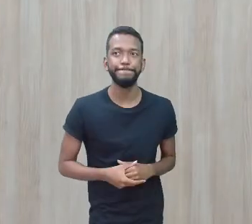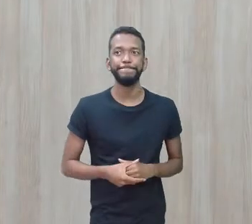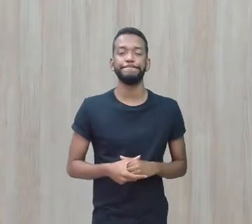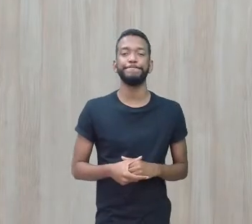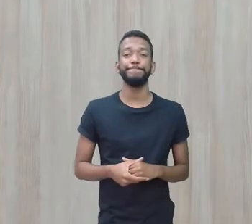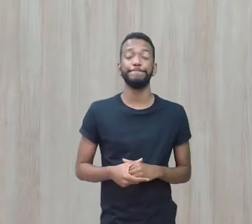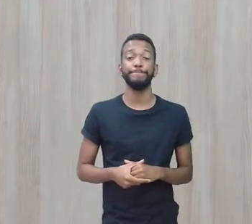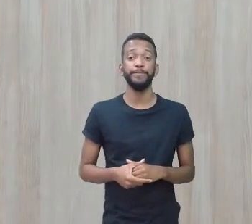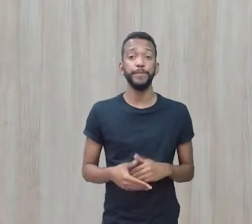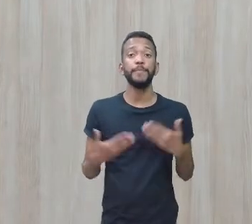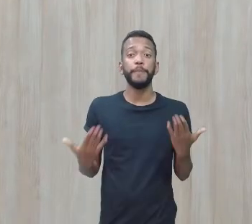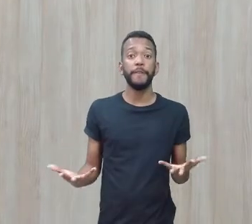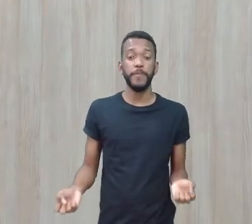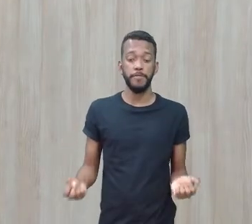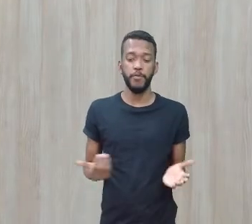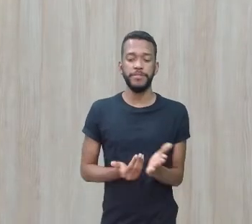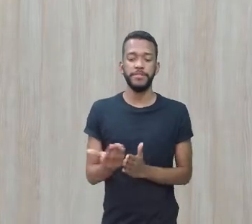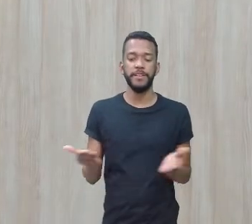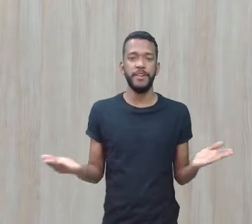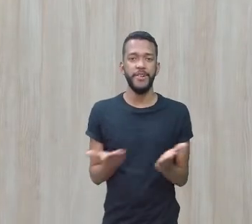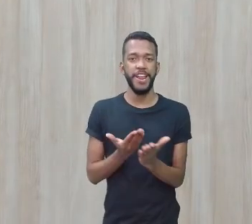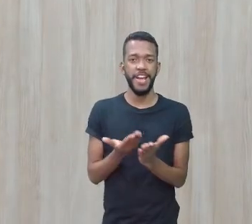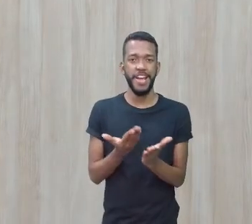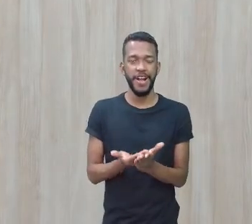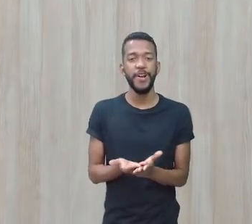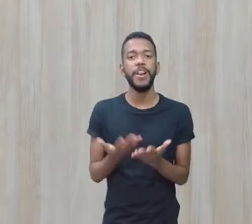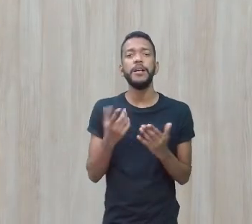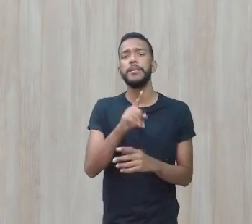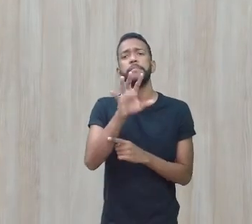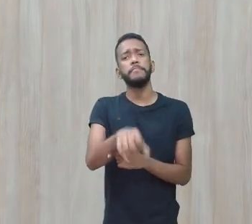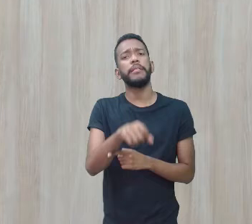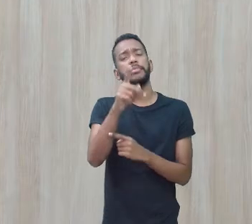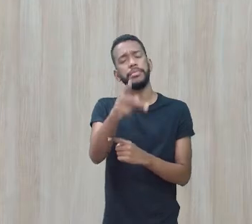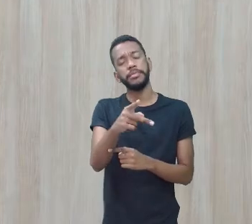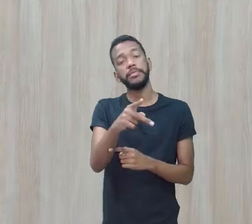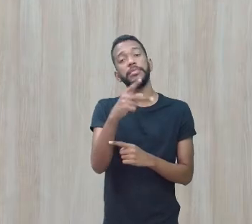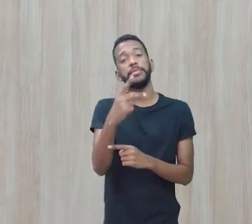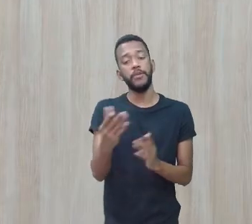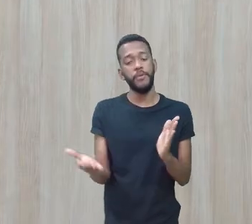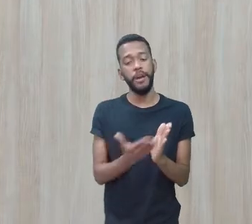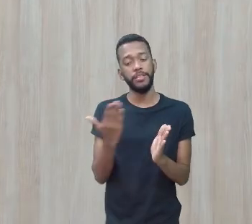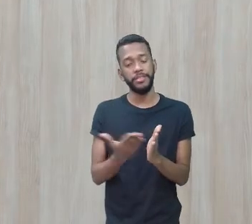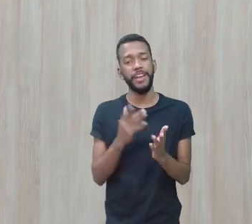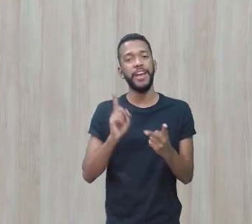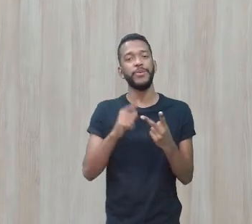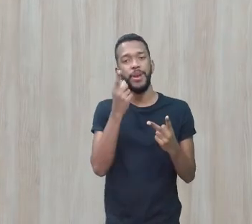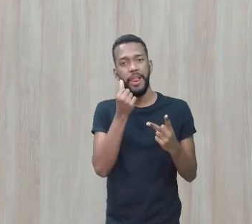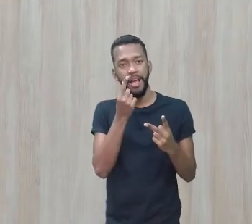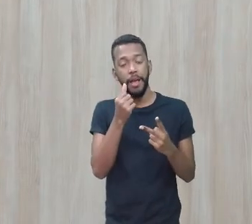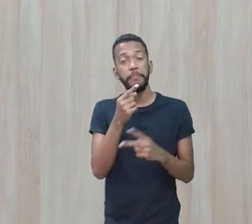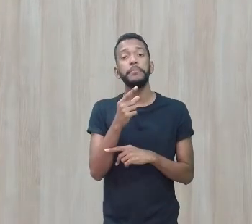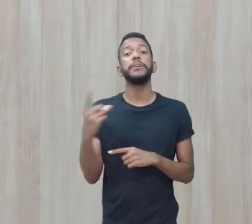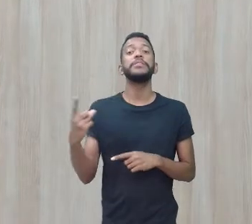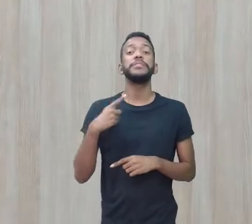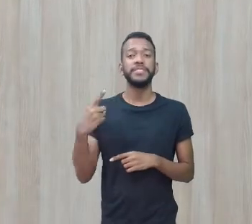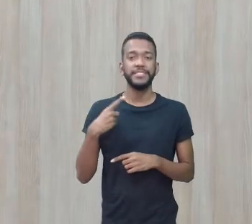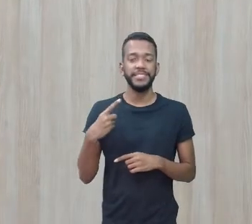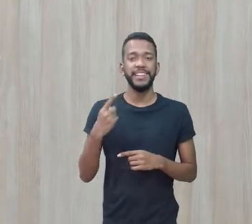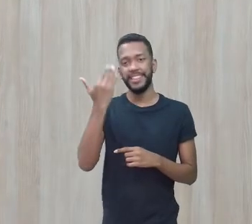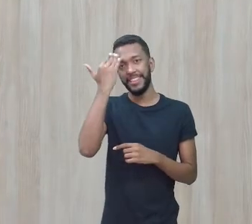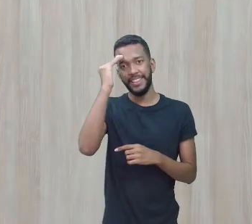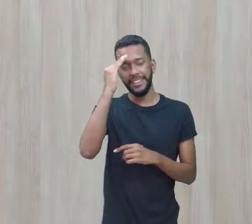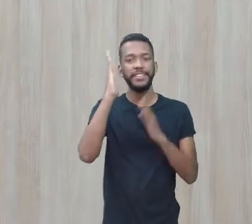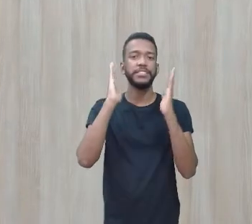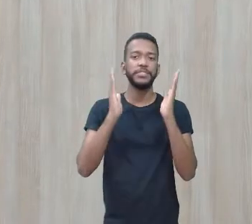Bom, a gente vai começar a aula agora. Pega aí o teu caderno, teu lápis, para você poder anotar. O que você for entendendo, você vai anotando para